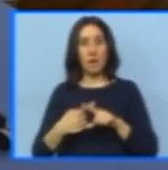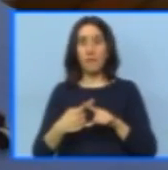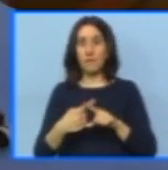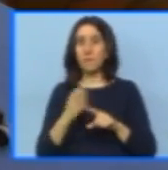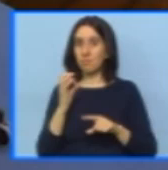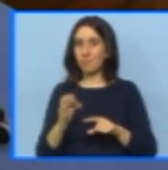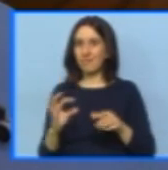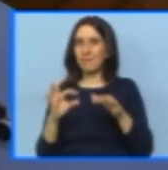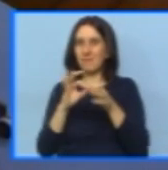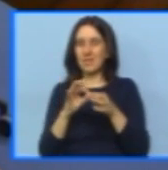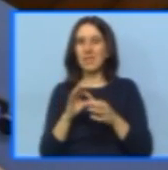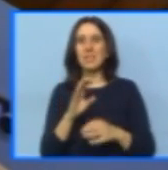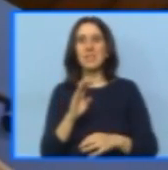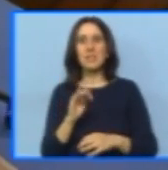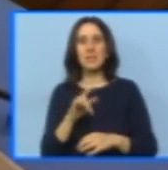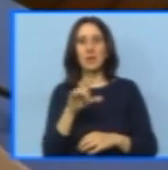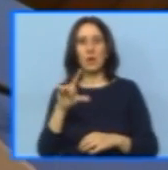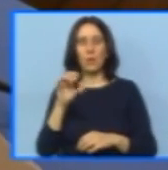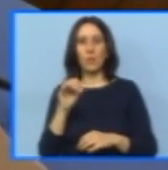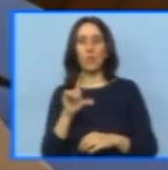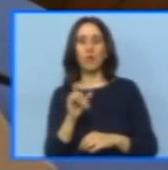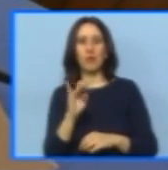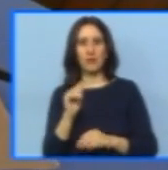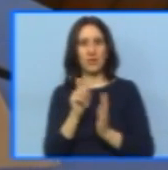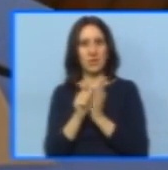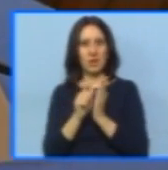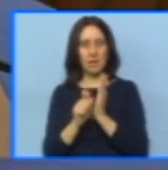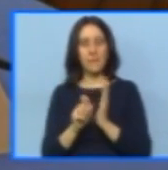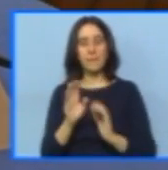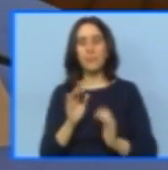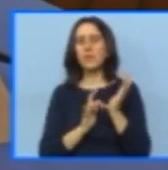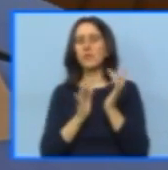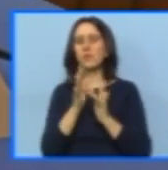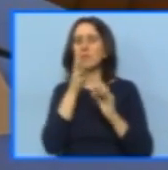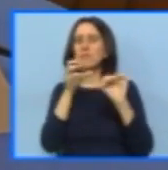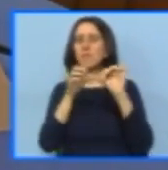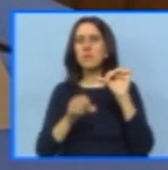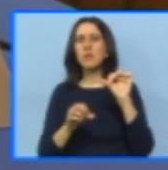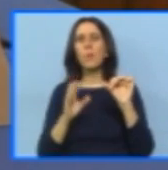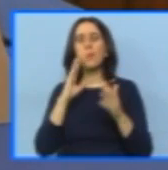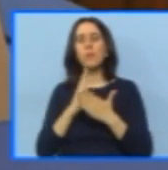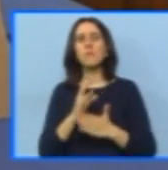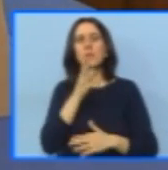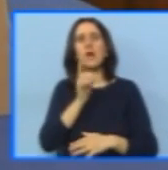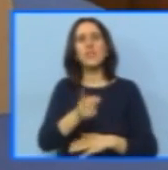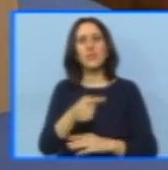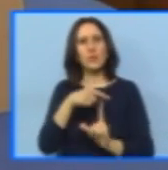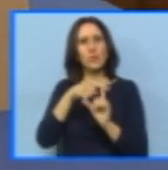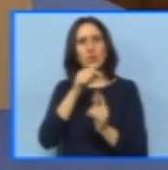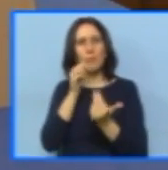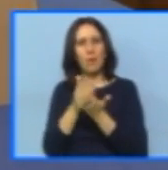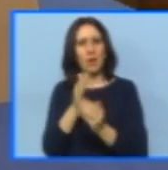que São Lucas também escreve isso, não é? Quais são as últimas palavras de Jesus, digamos assim, antes de morrer na cruz?